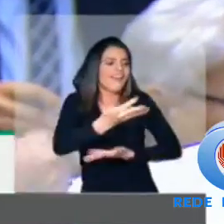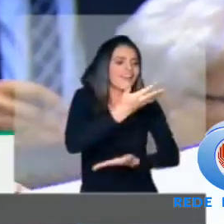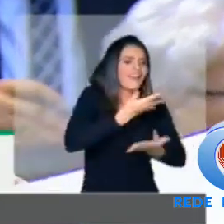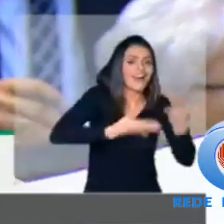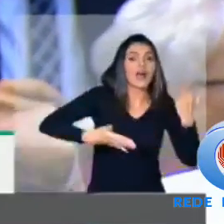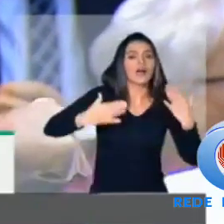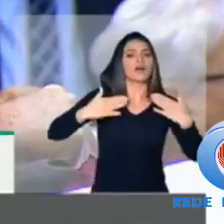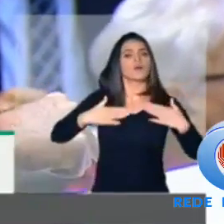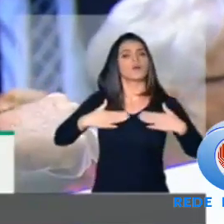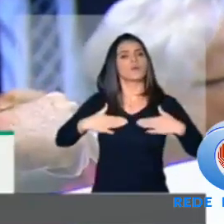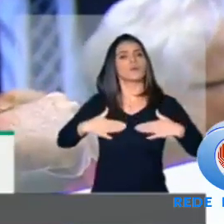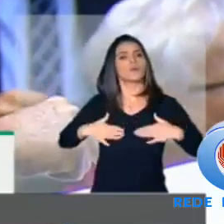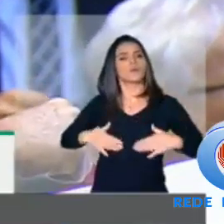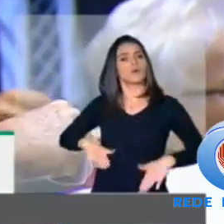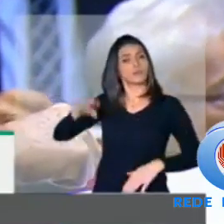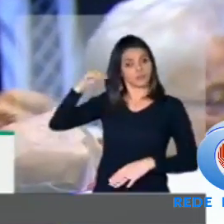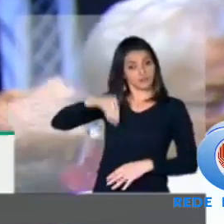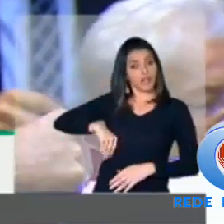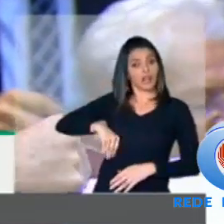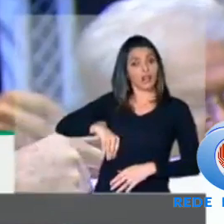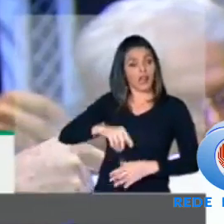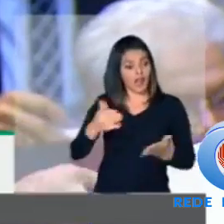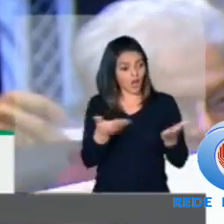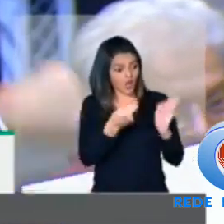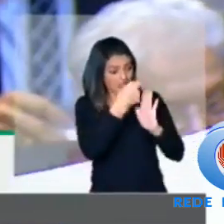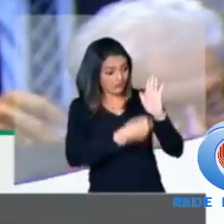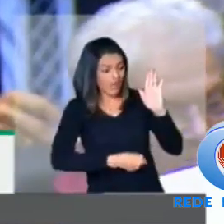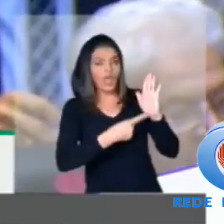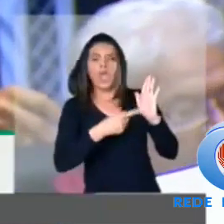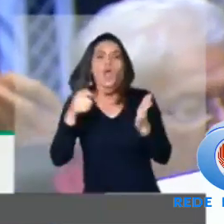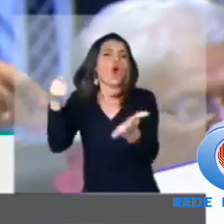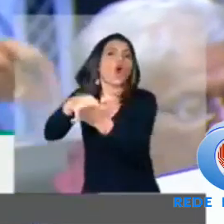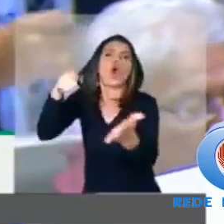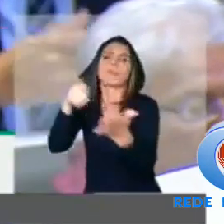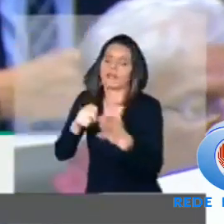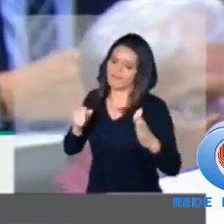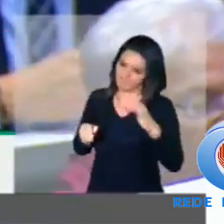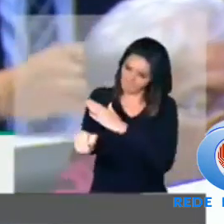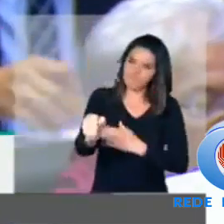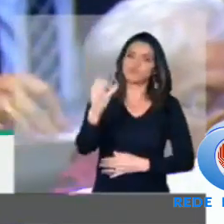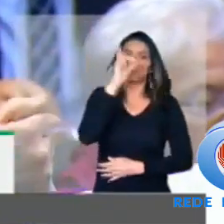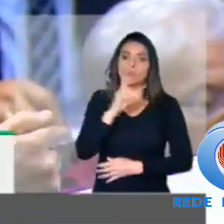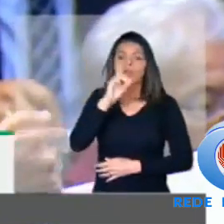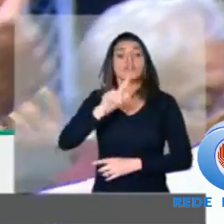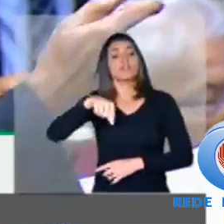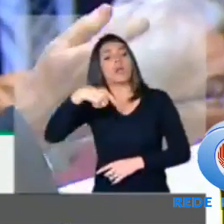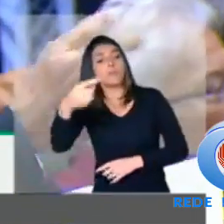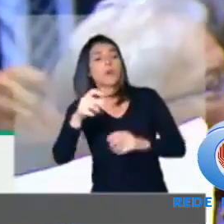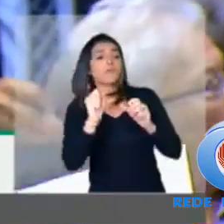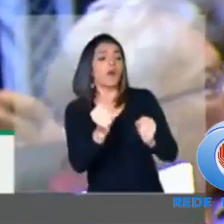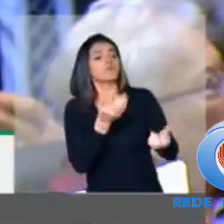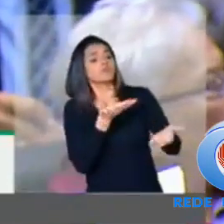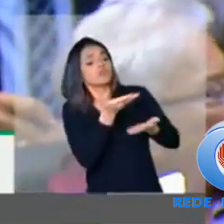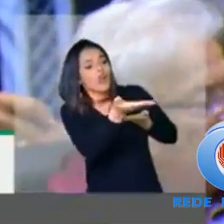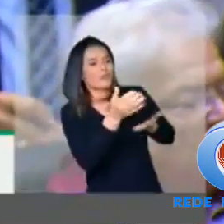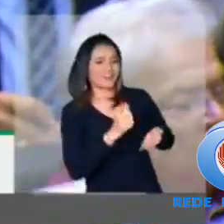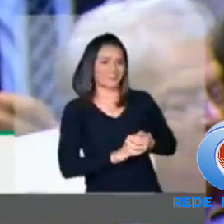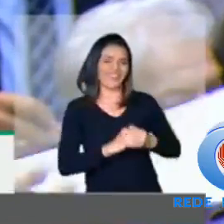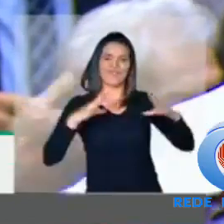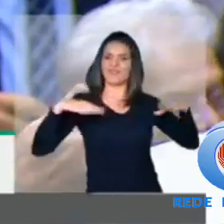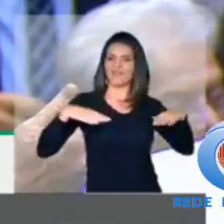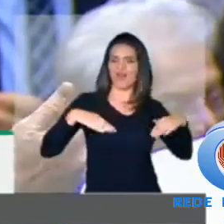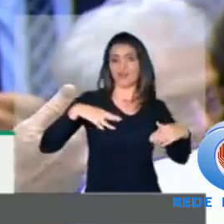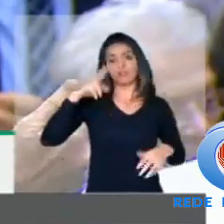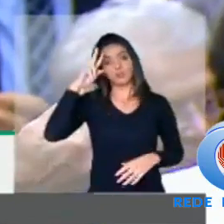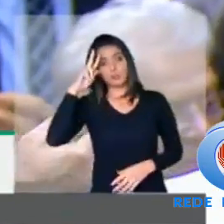trabalhador poderá ser obrigado a trabalhar no domingo e depois ele pode ser compensado com uma folga na segunda, na terça, na quarta,